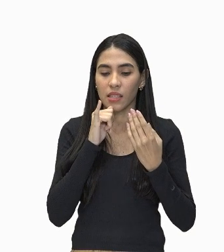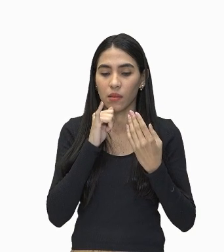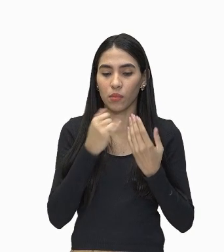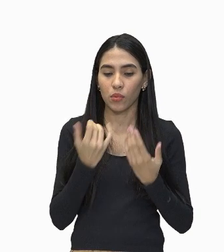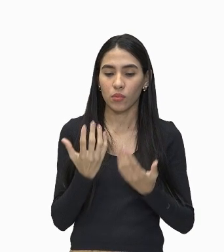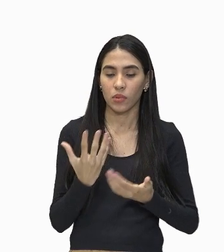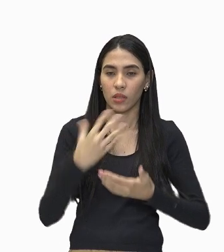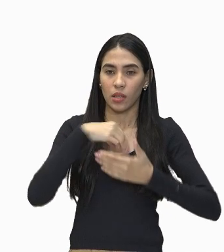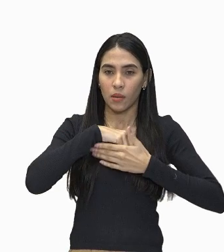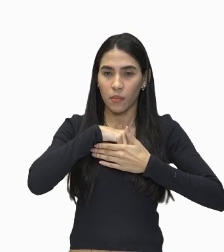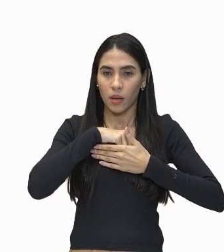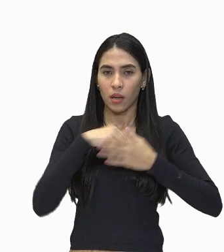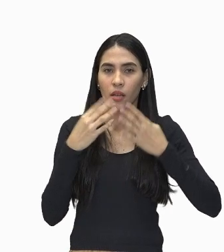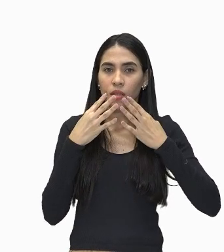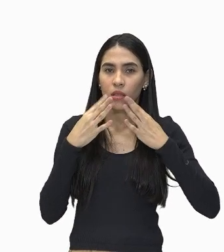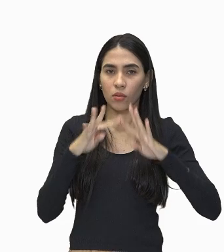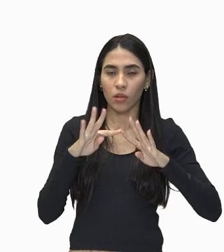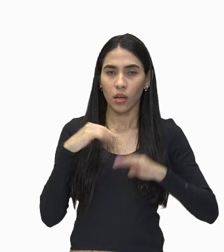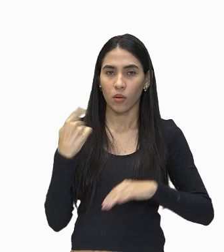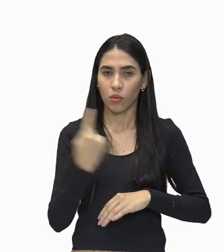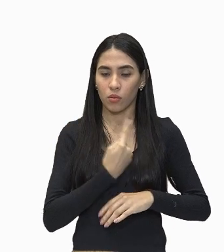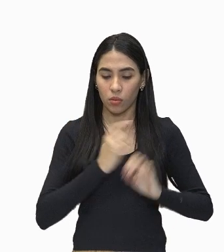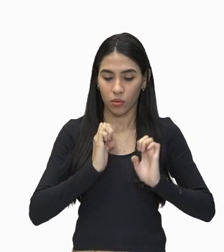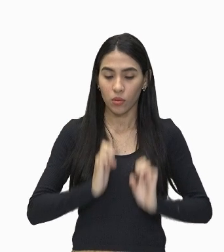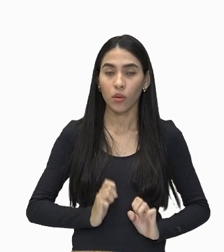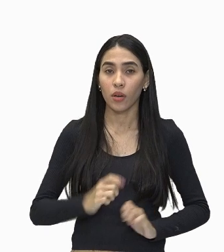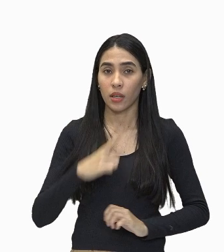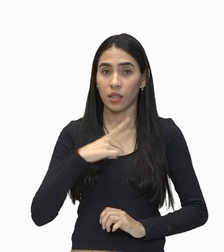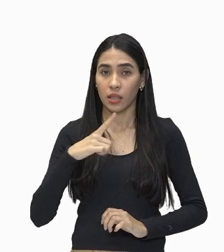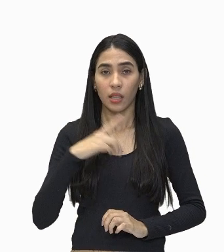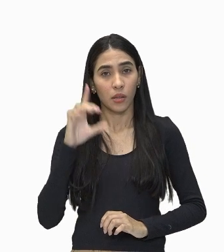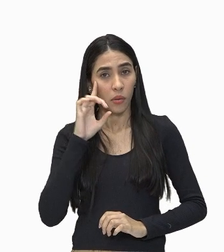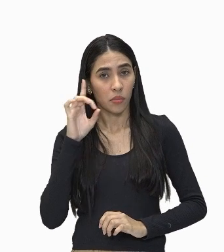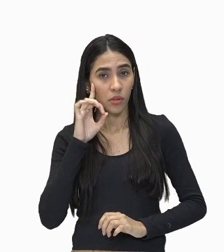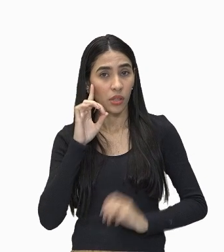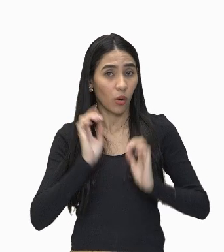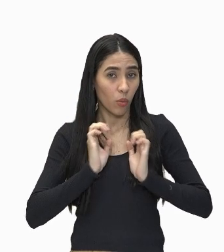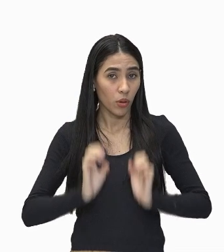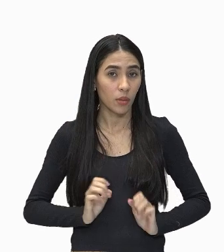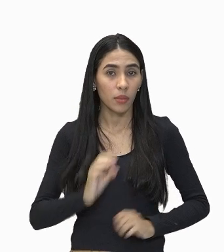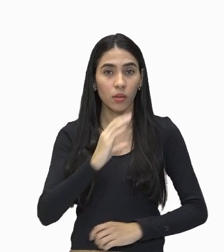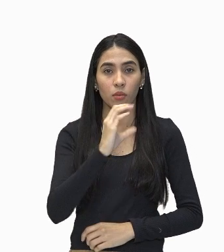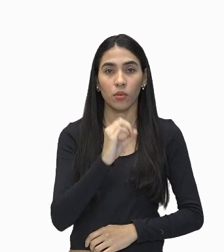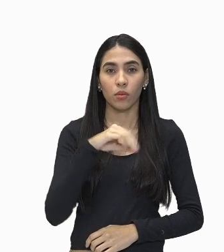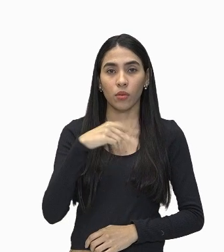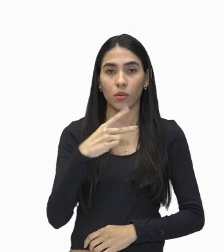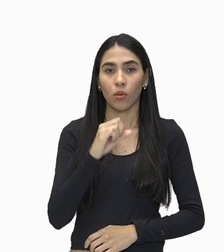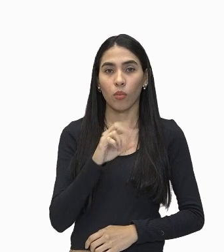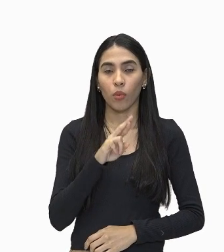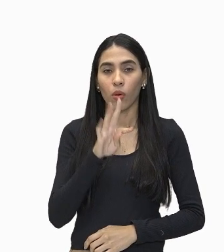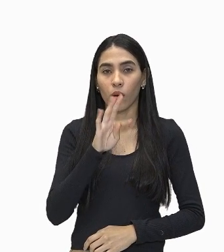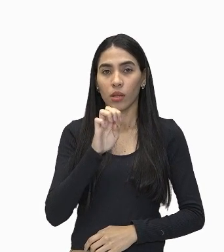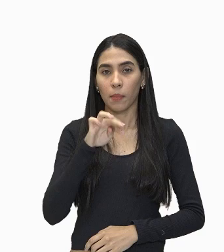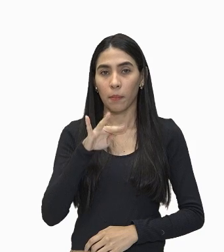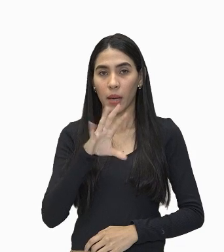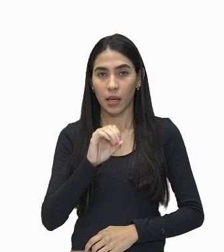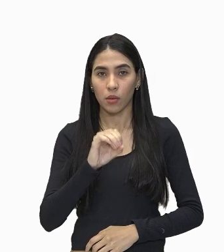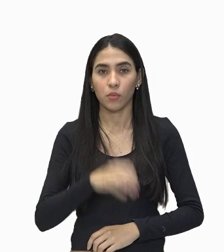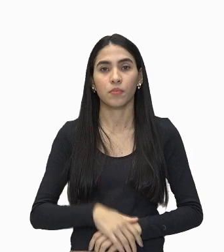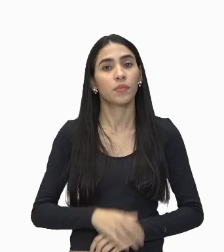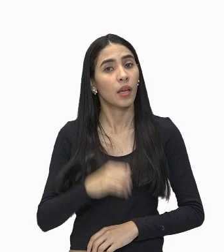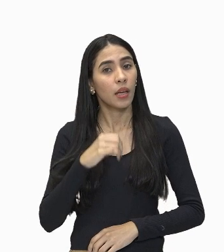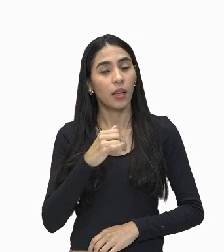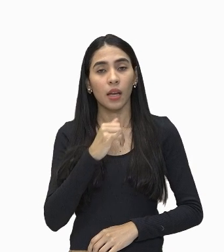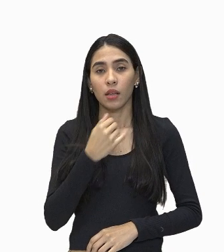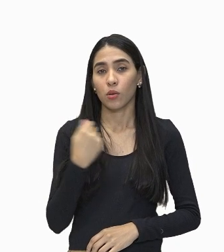a atitude da qual todos nós nos encontramos no cotidiano. Então é a nossa vida cotidiana. Aquilo que eu falei,